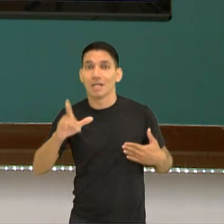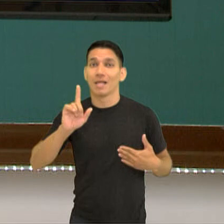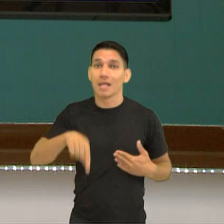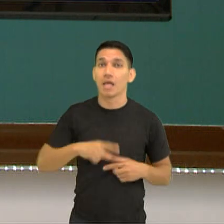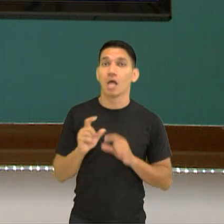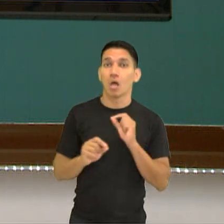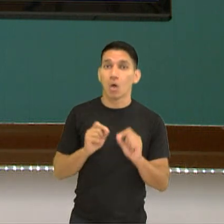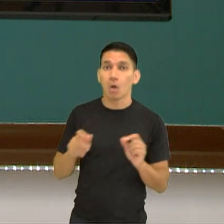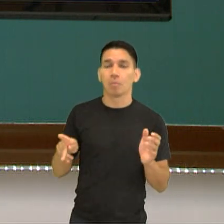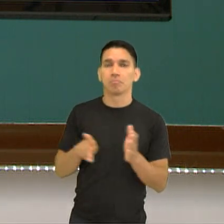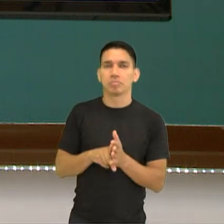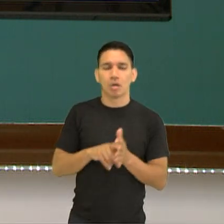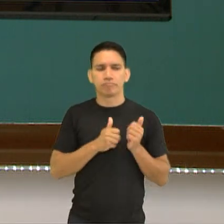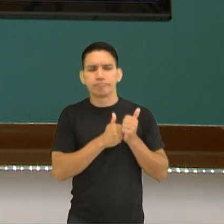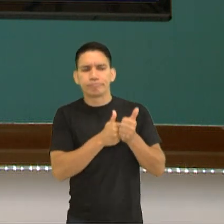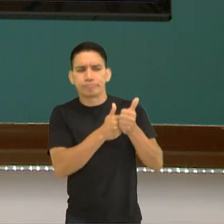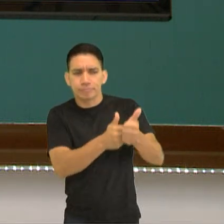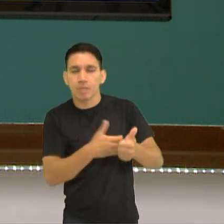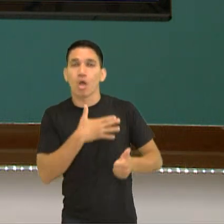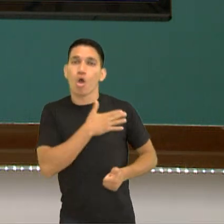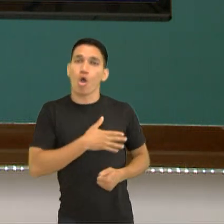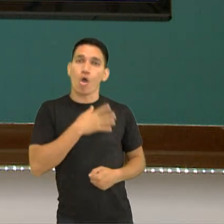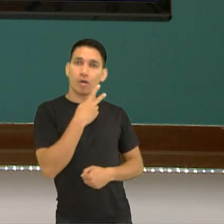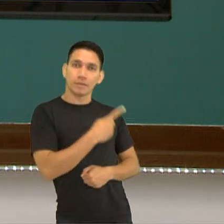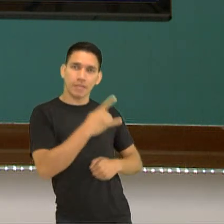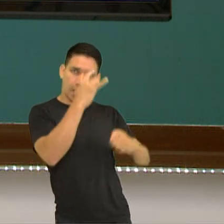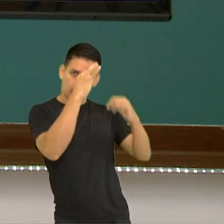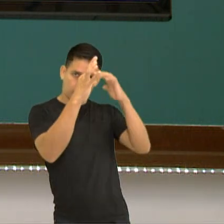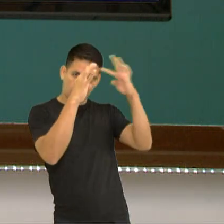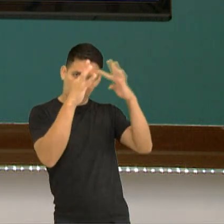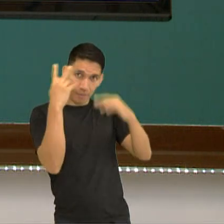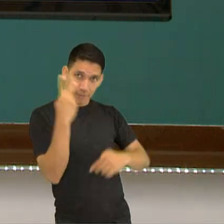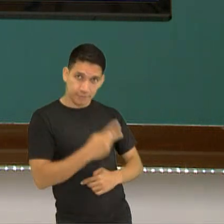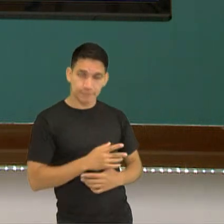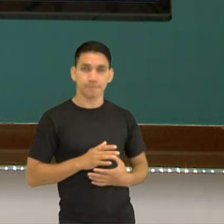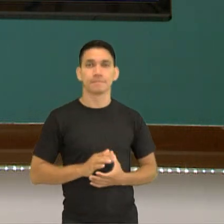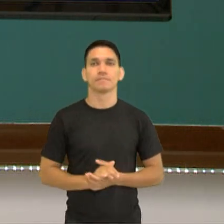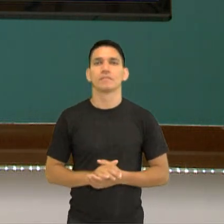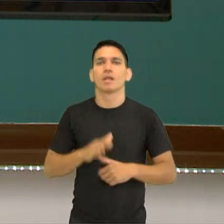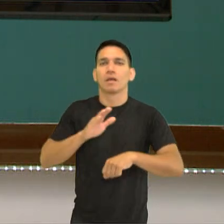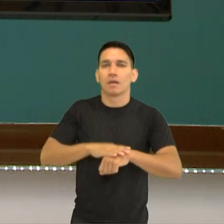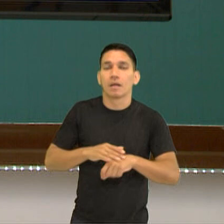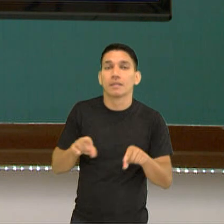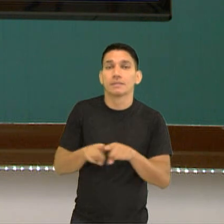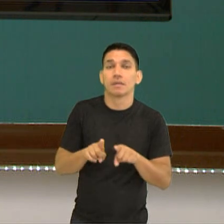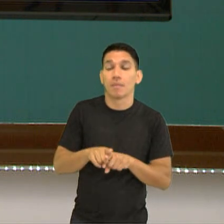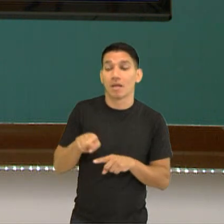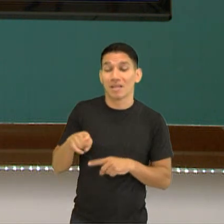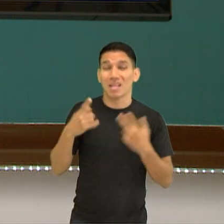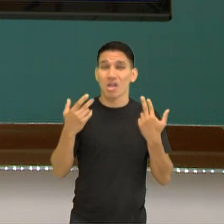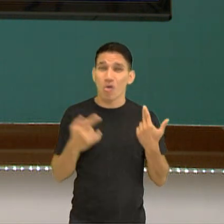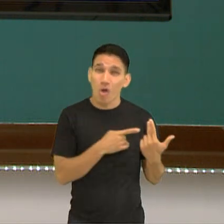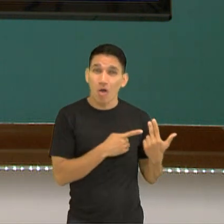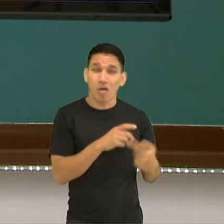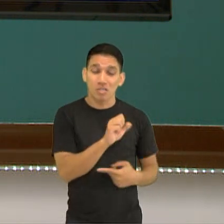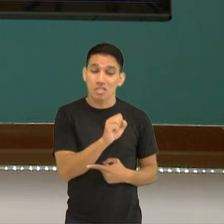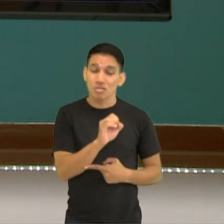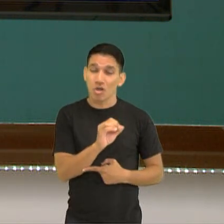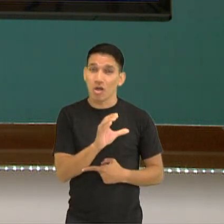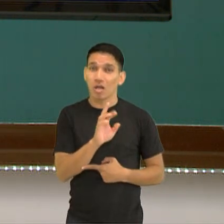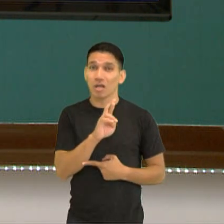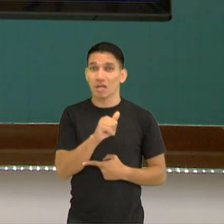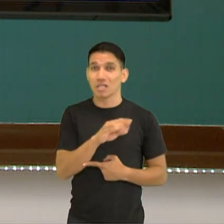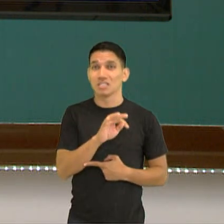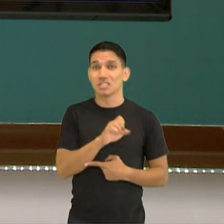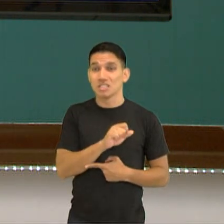aí seguidores, gostavam das teorias, das ideias de Sócrates. Assim como Sócrates, ele resolve tomar um veneno